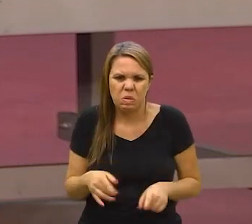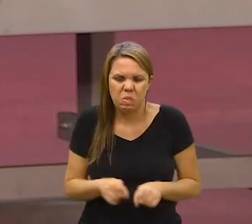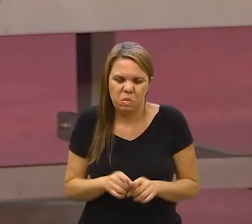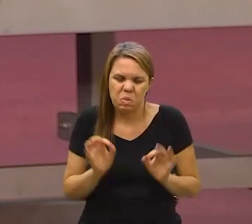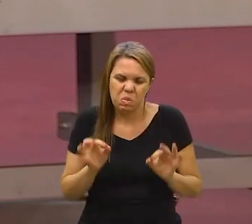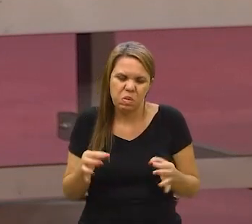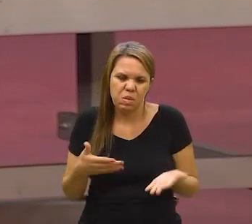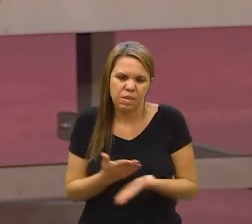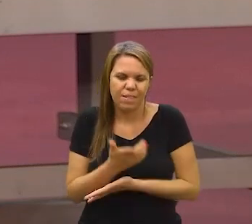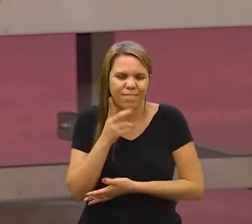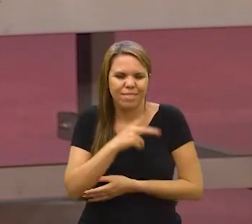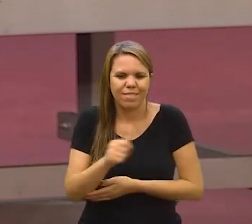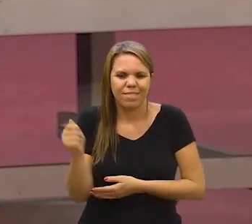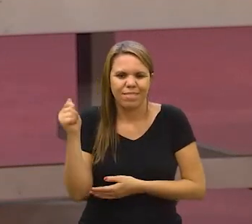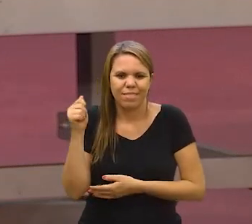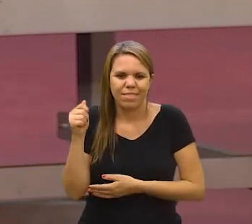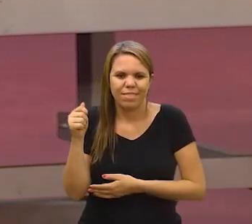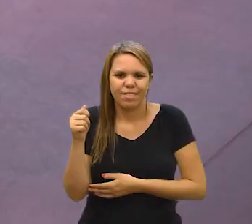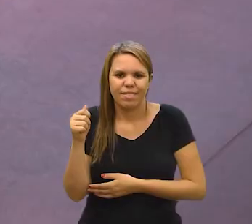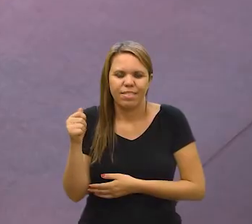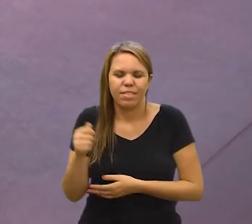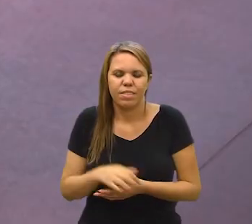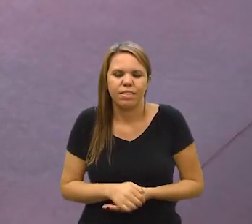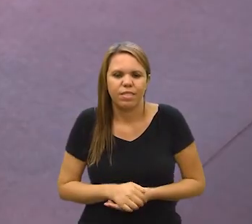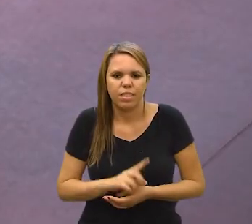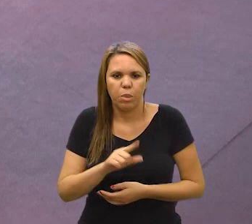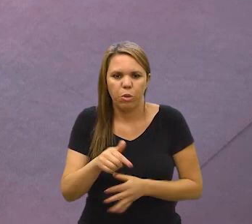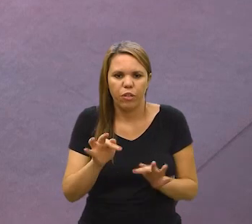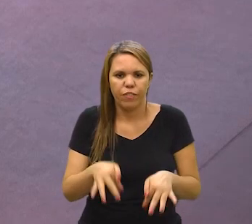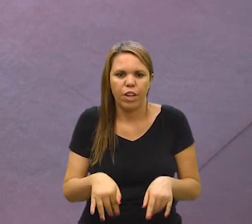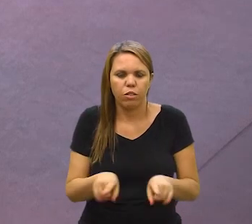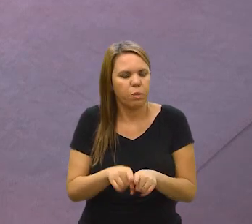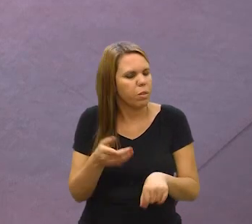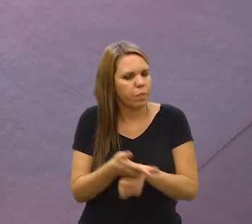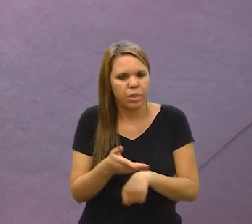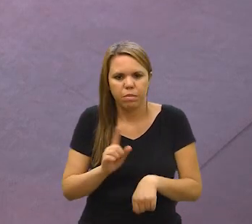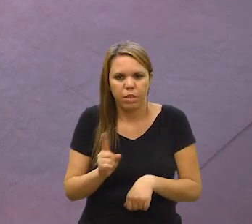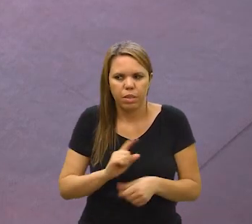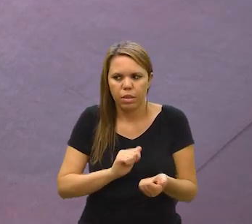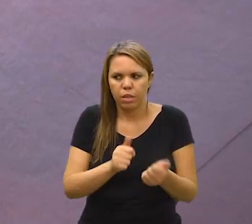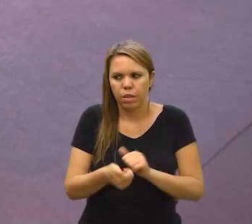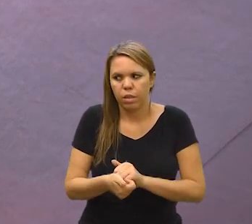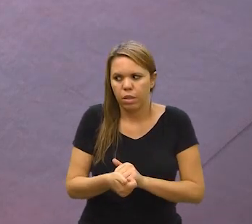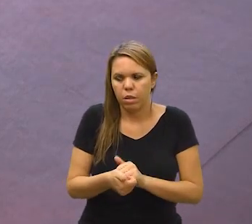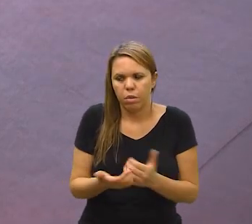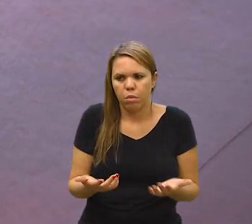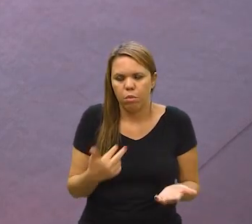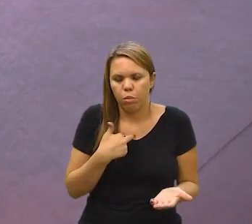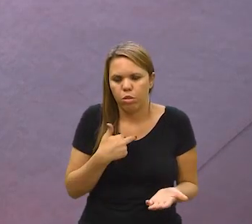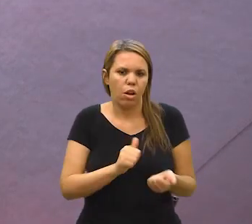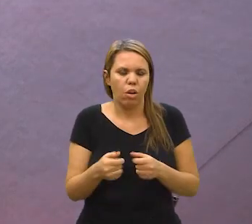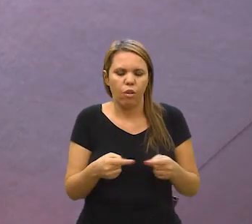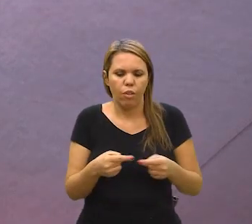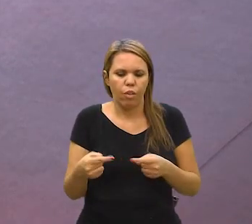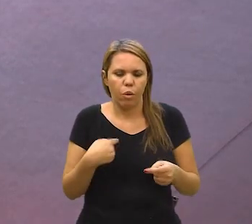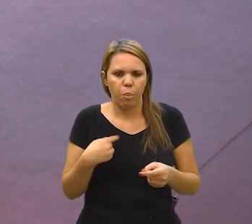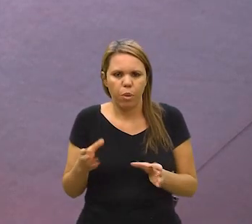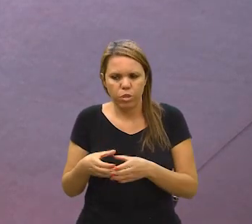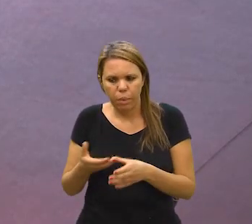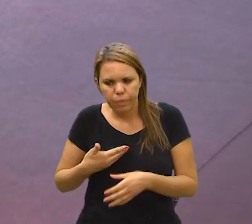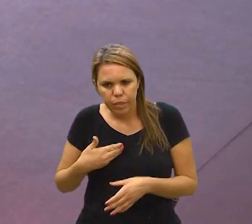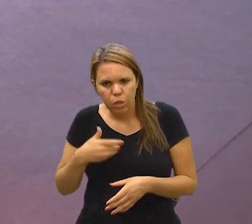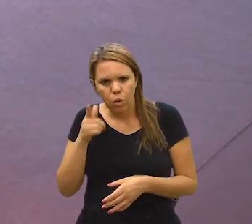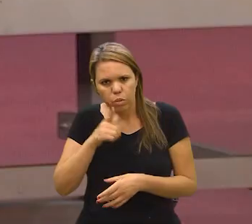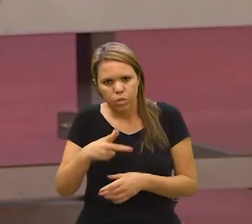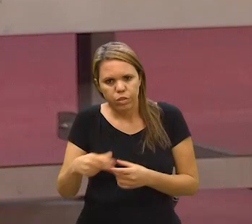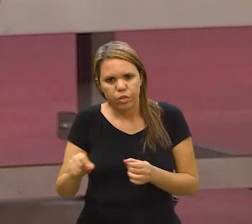tudo certo e ganhei, a gente acabou sendo campeão. Depois na final não participei, imagina um atleta não podendo jogar a final, mas meus companheiros de equipe deram conta